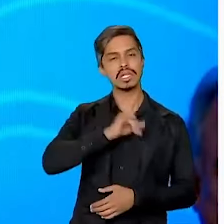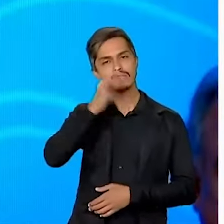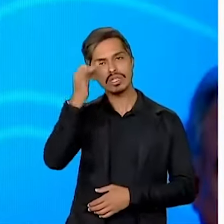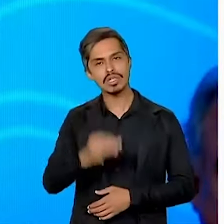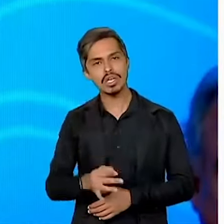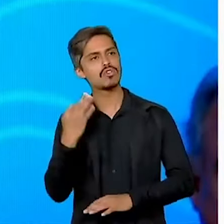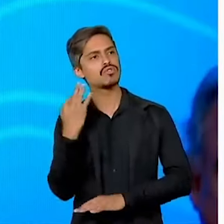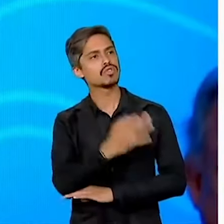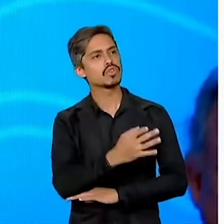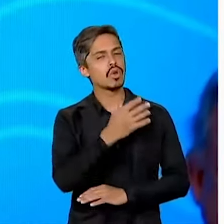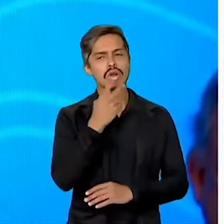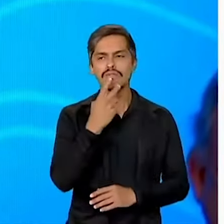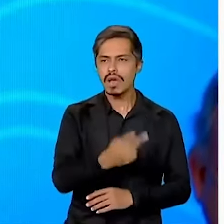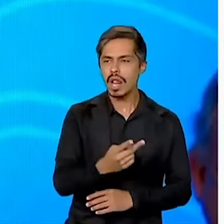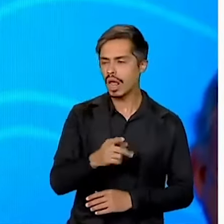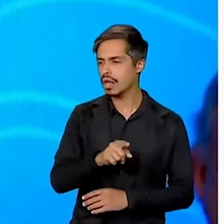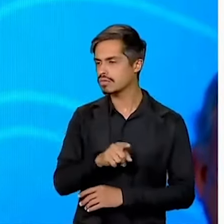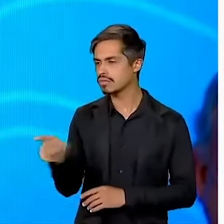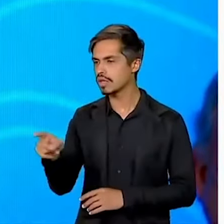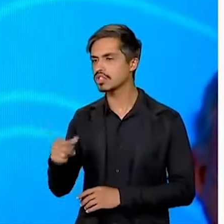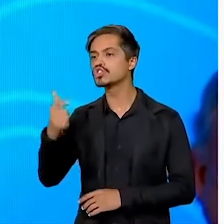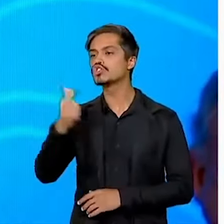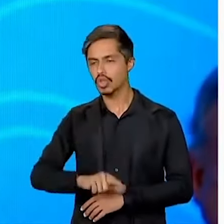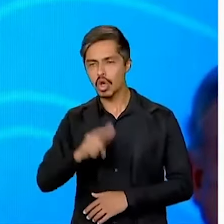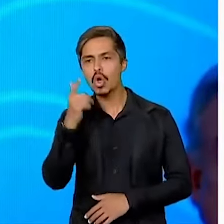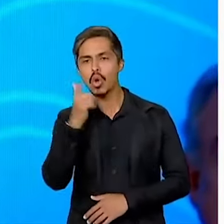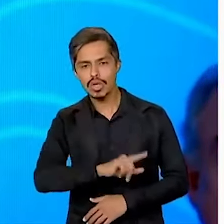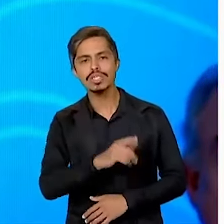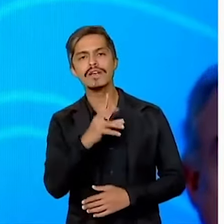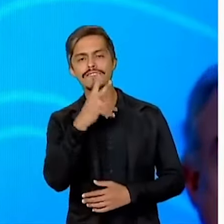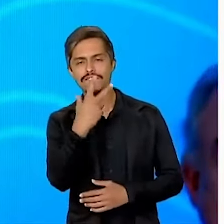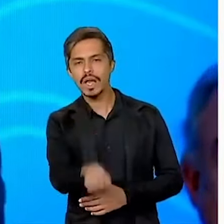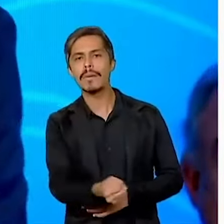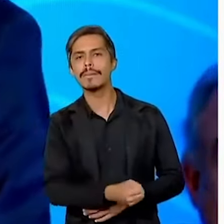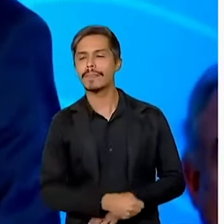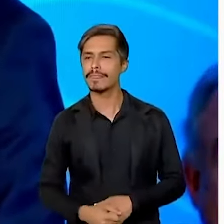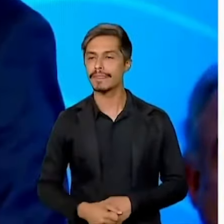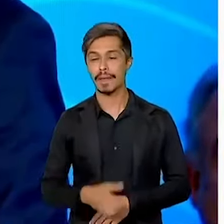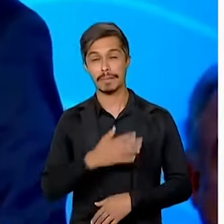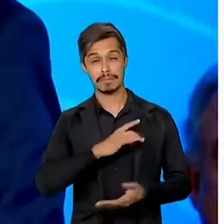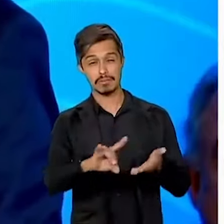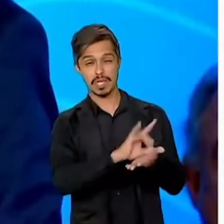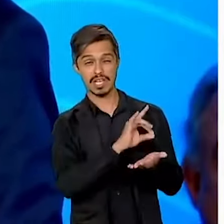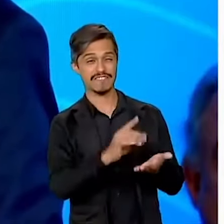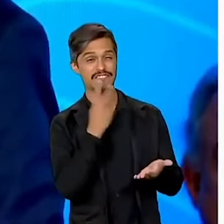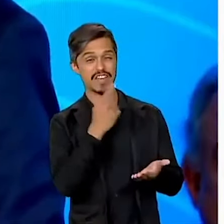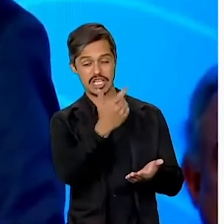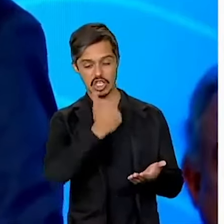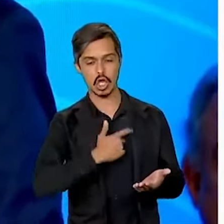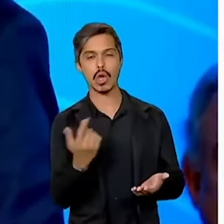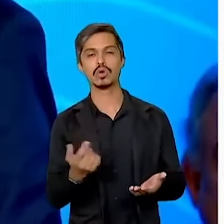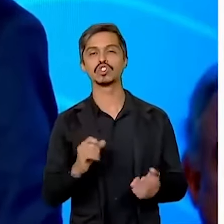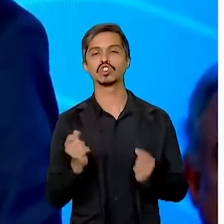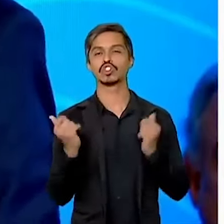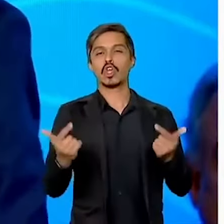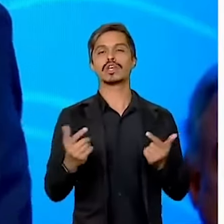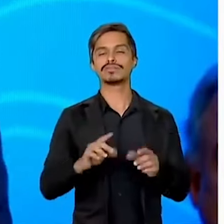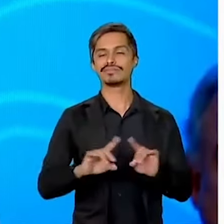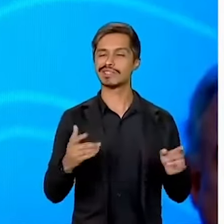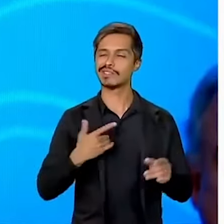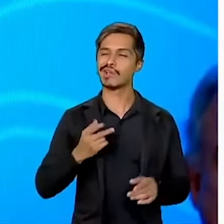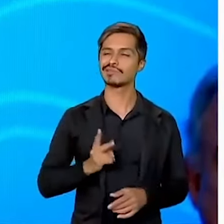quero dizer, olhar nos olhos de vocês, outra vez vai dar certo. Os meus adversários dizem que é porque eu tenho sorte. E eu quero